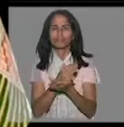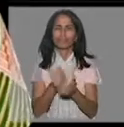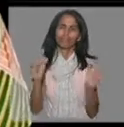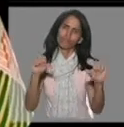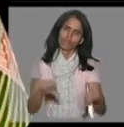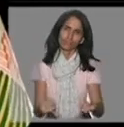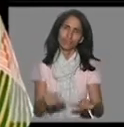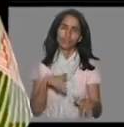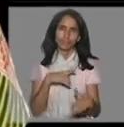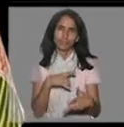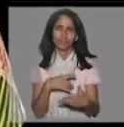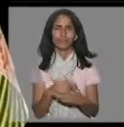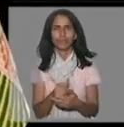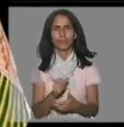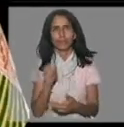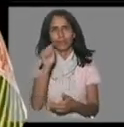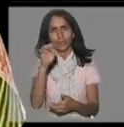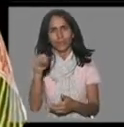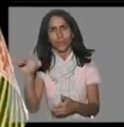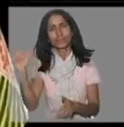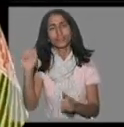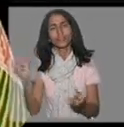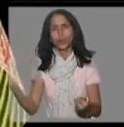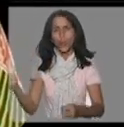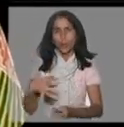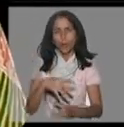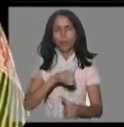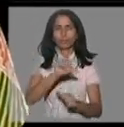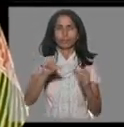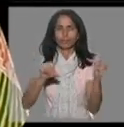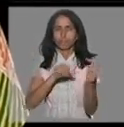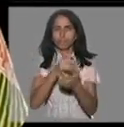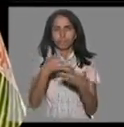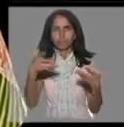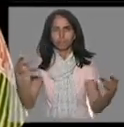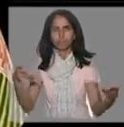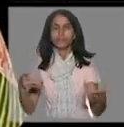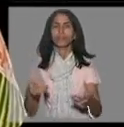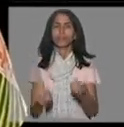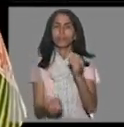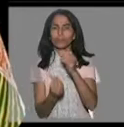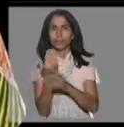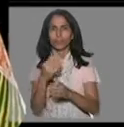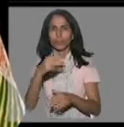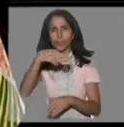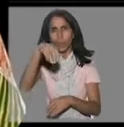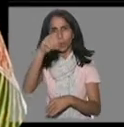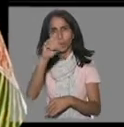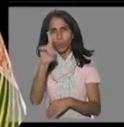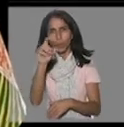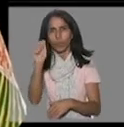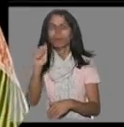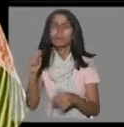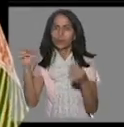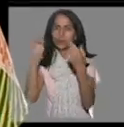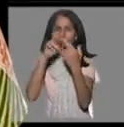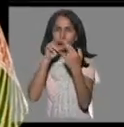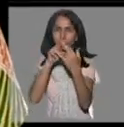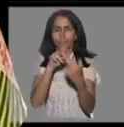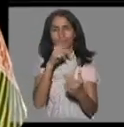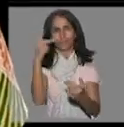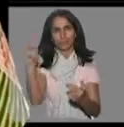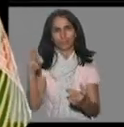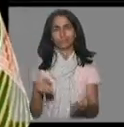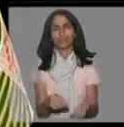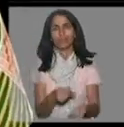ruim. E essa África contemporânea, para as minhas criações na moda, ela é a principal referência. Porque